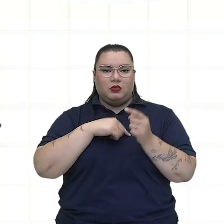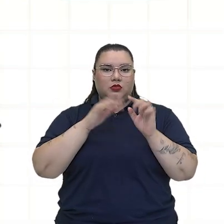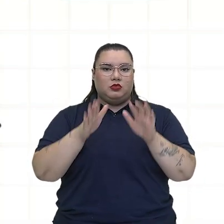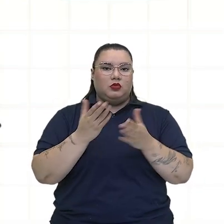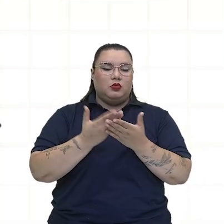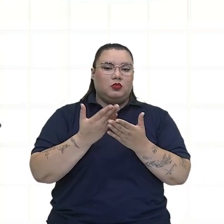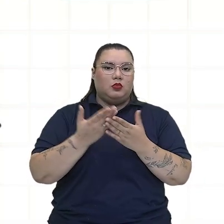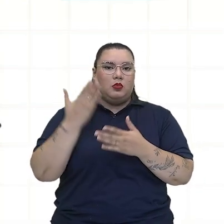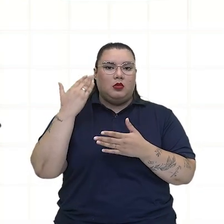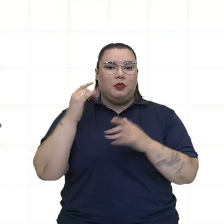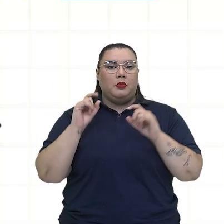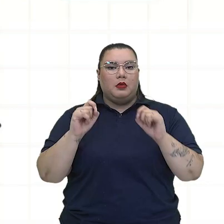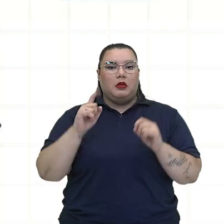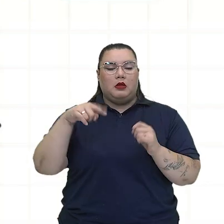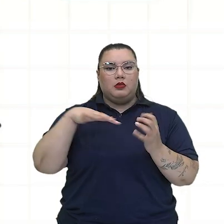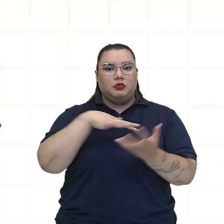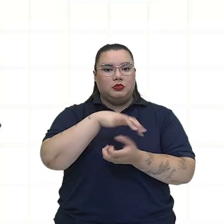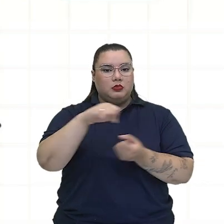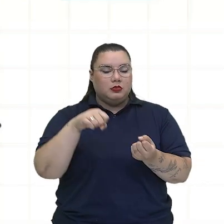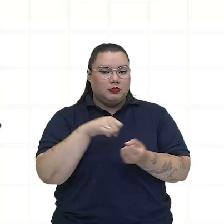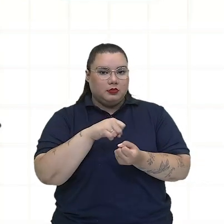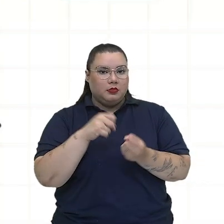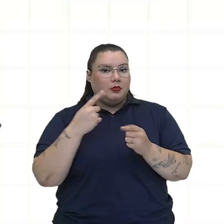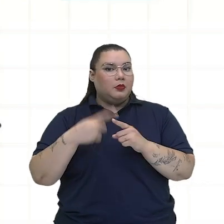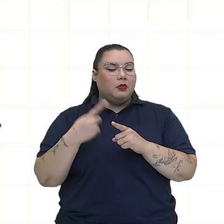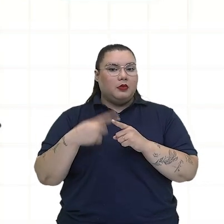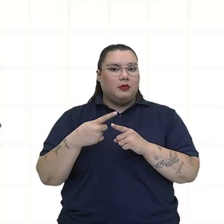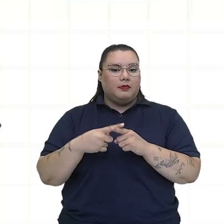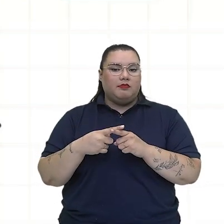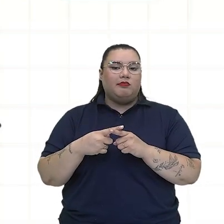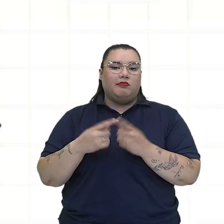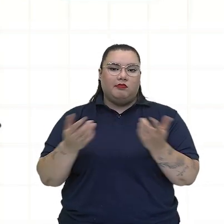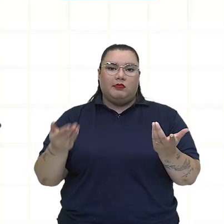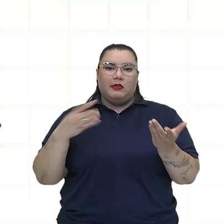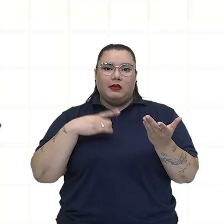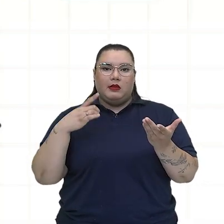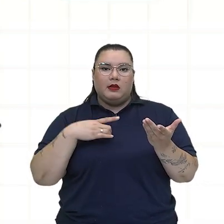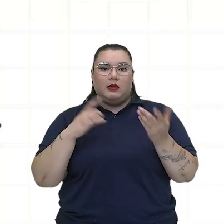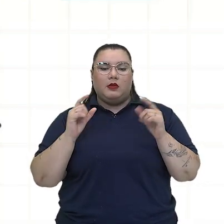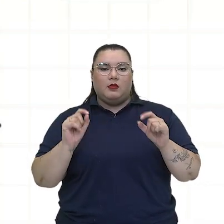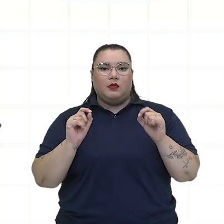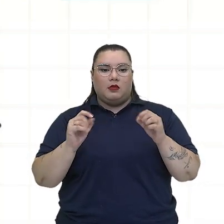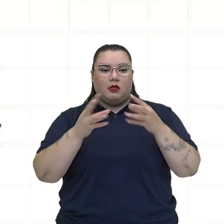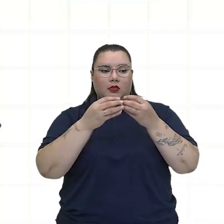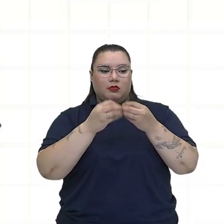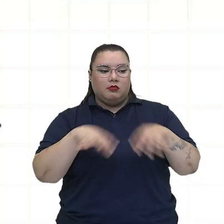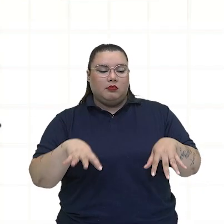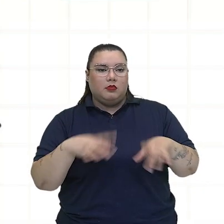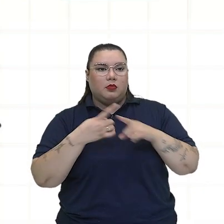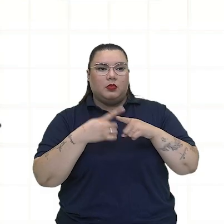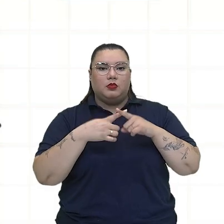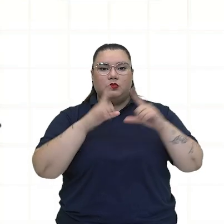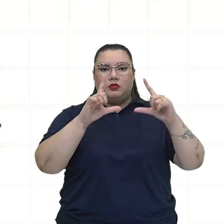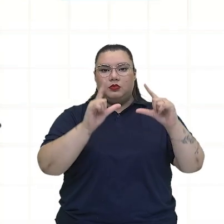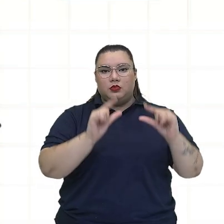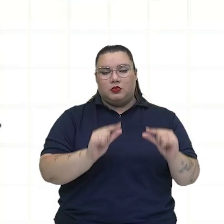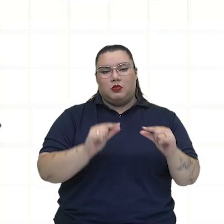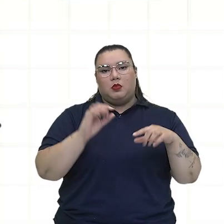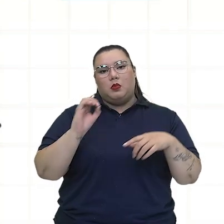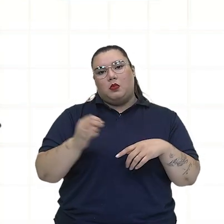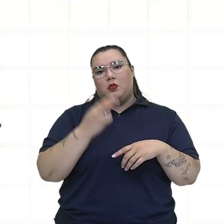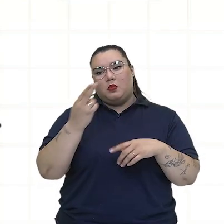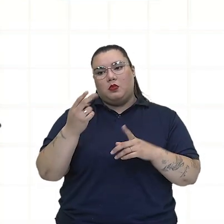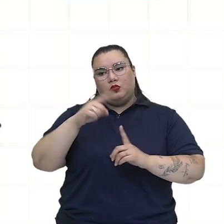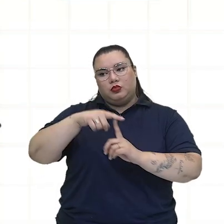já estudou, que é a sustentabilidade, porque ela acaba levando à diminuição ou extinção